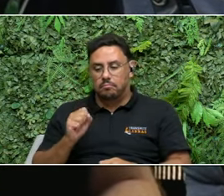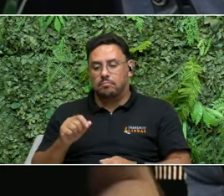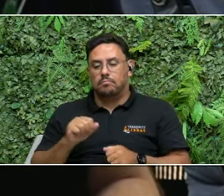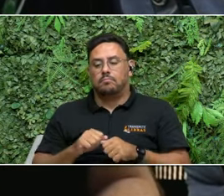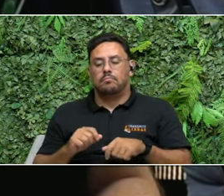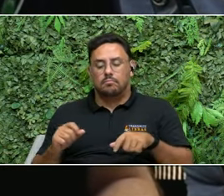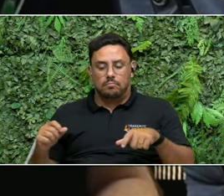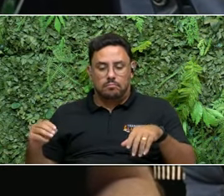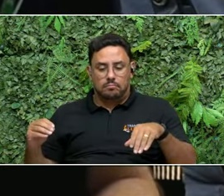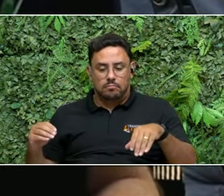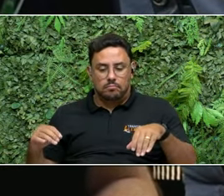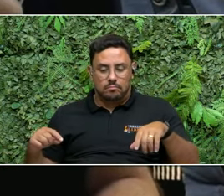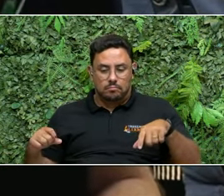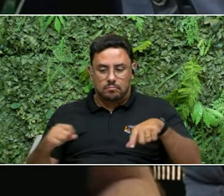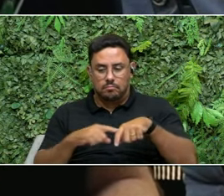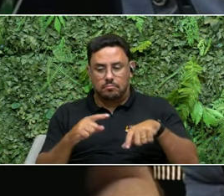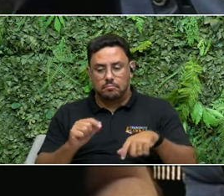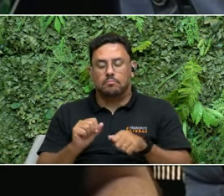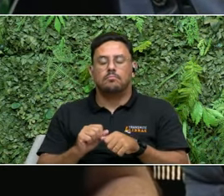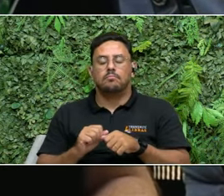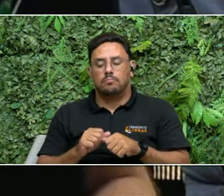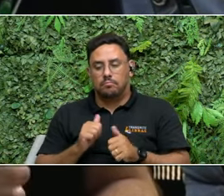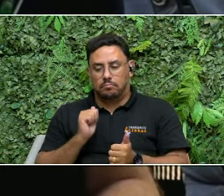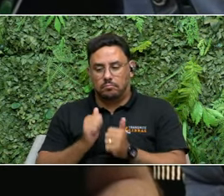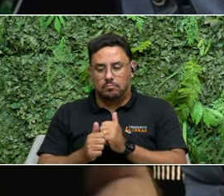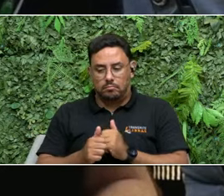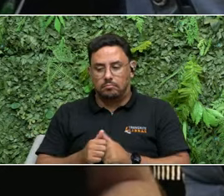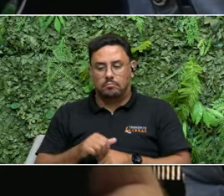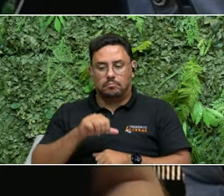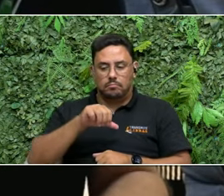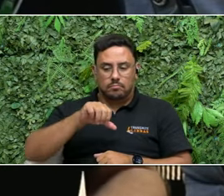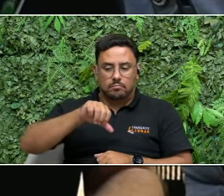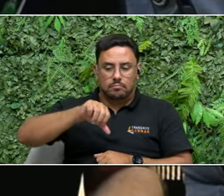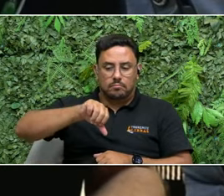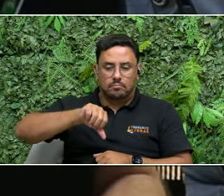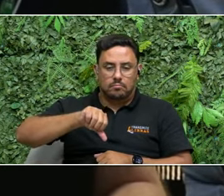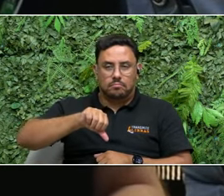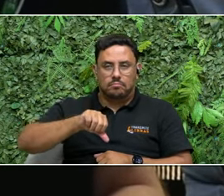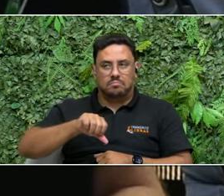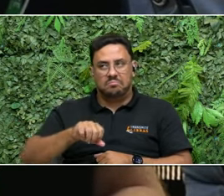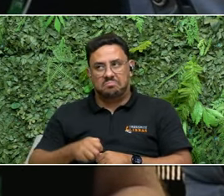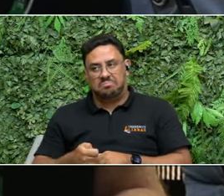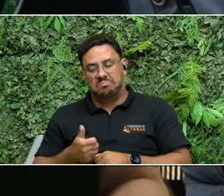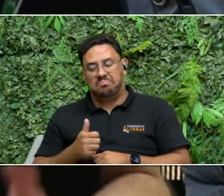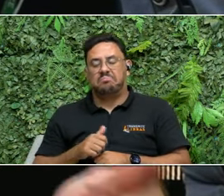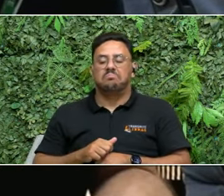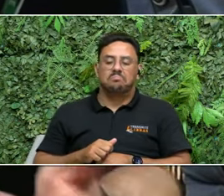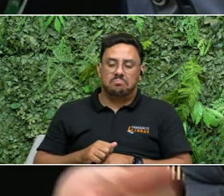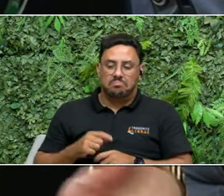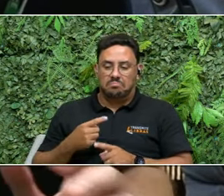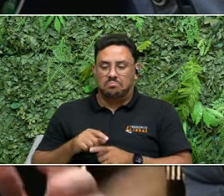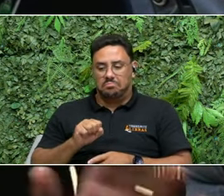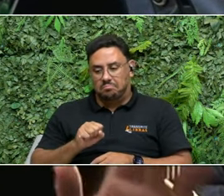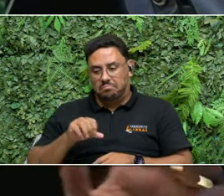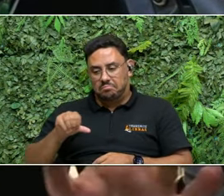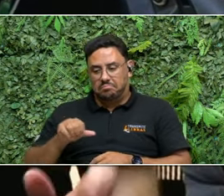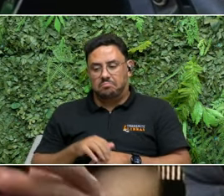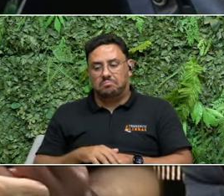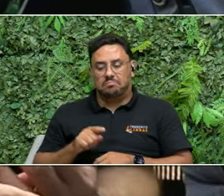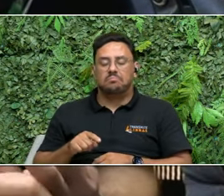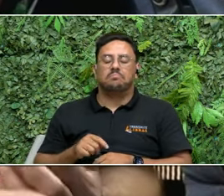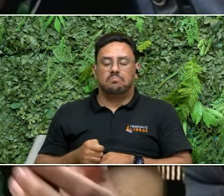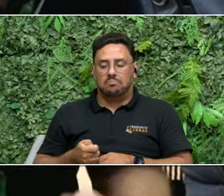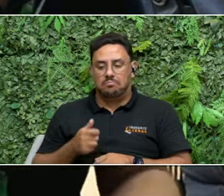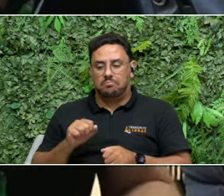a falta dele foi muito bem batida e naquele naquele jogo ele deve ter levado um nove ou ou perto disso ó porque ou um oito ou um nove mas